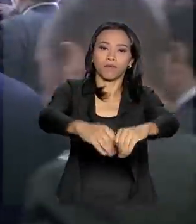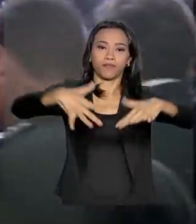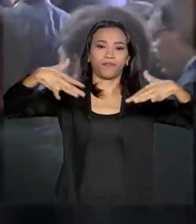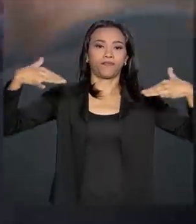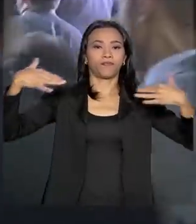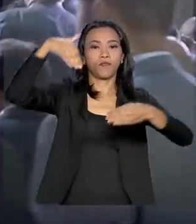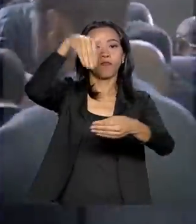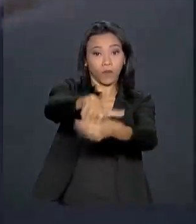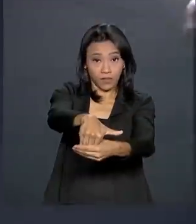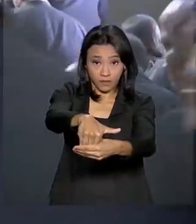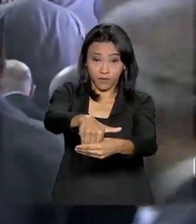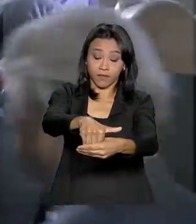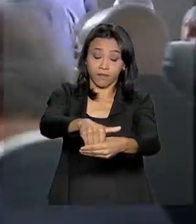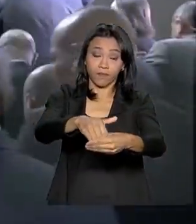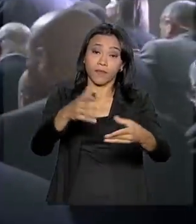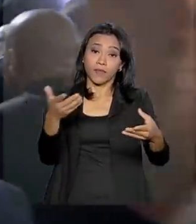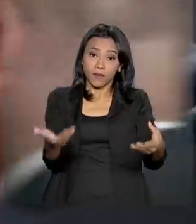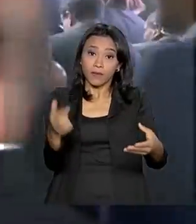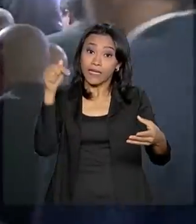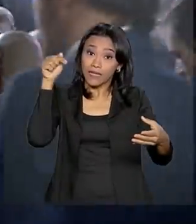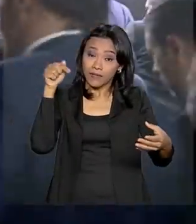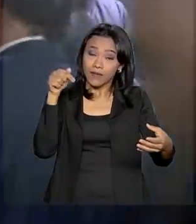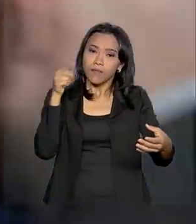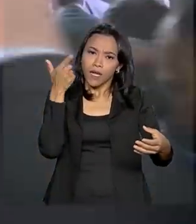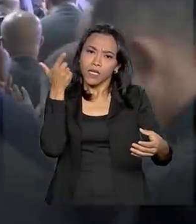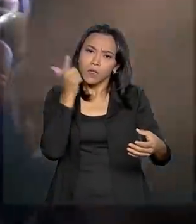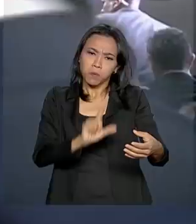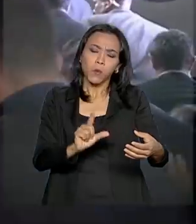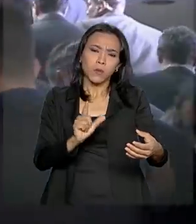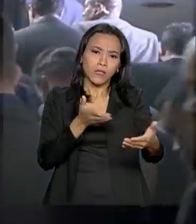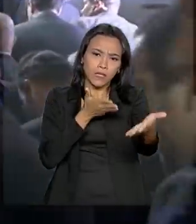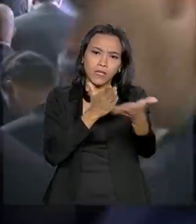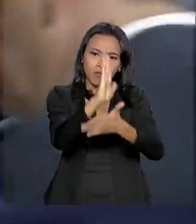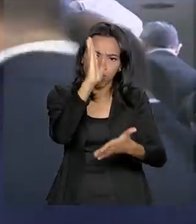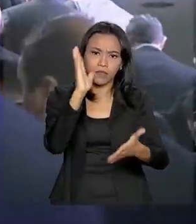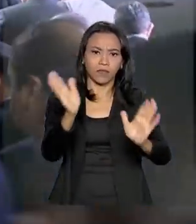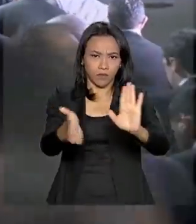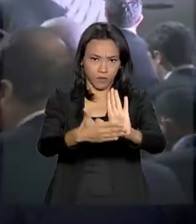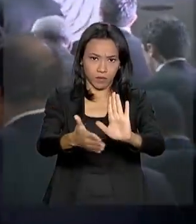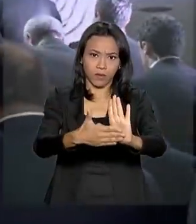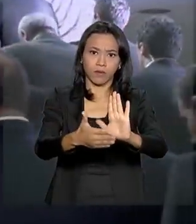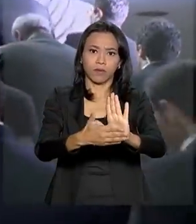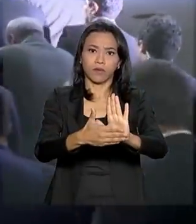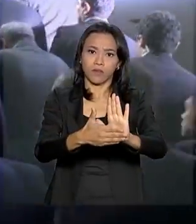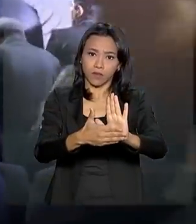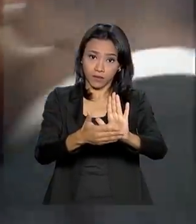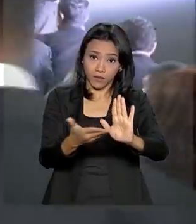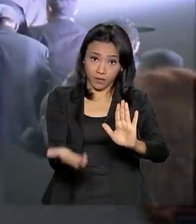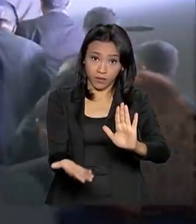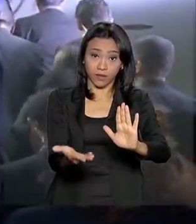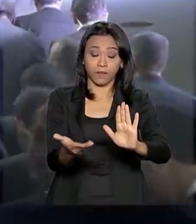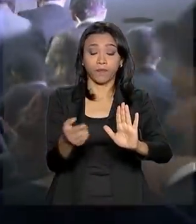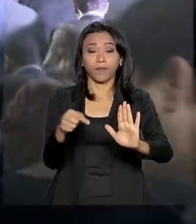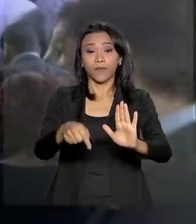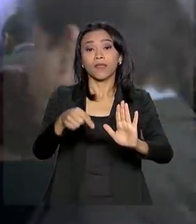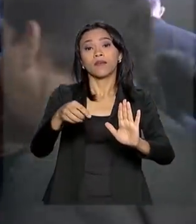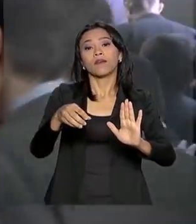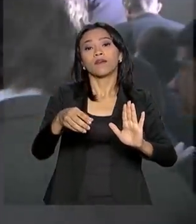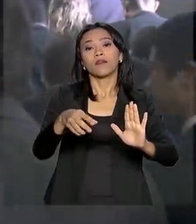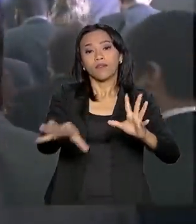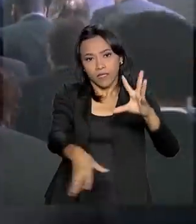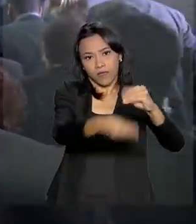E para que haja realmente a aprovação da proposta e, portanto, a emenda à